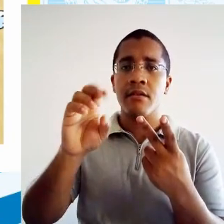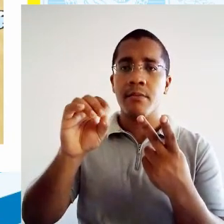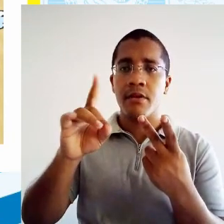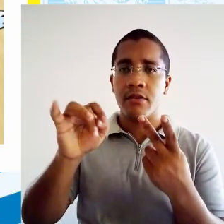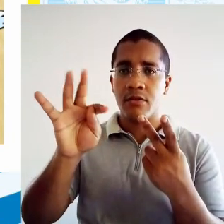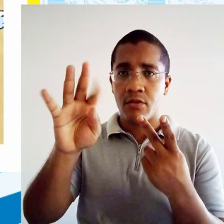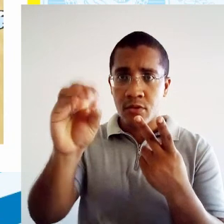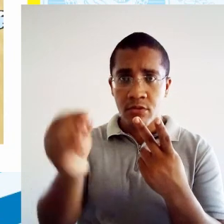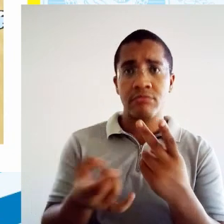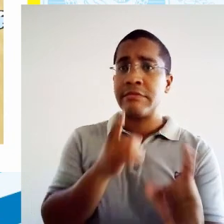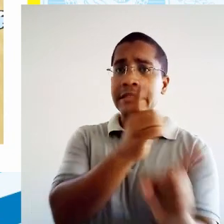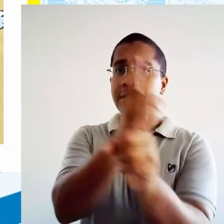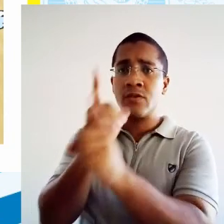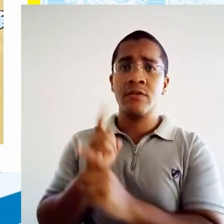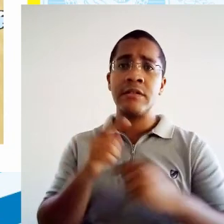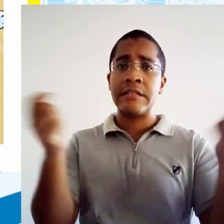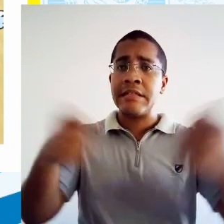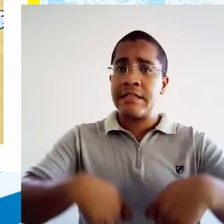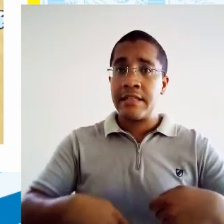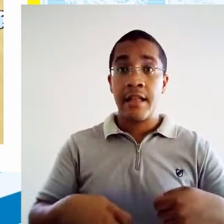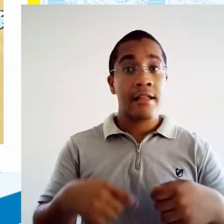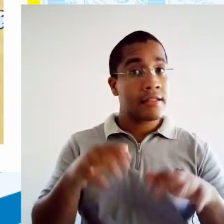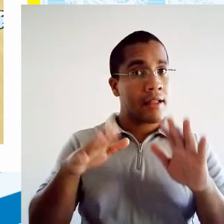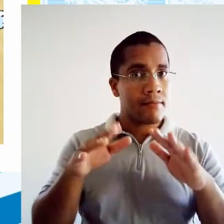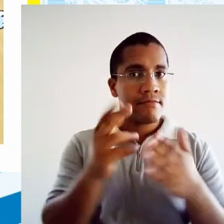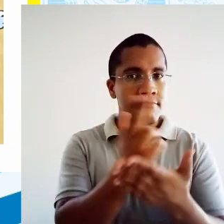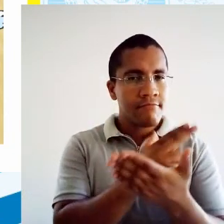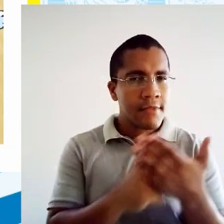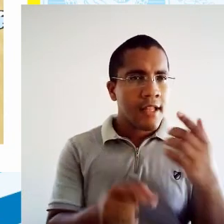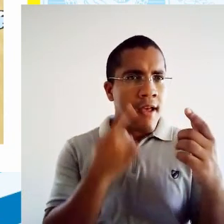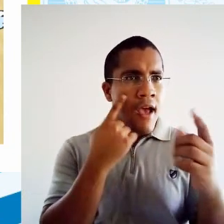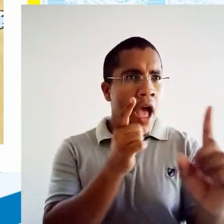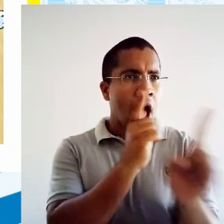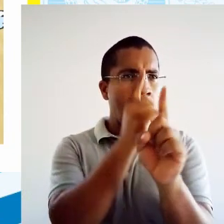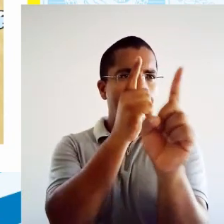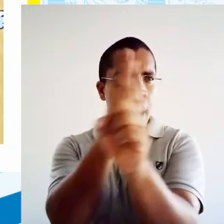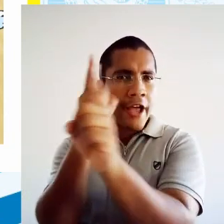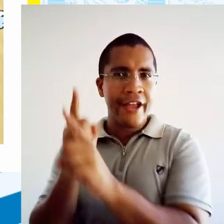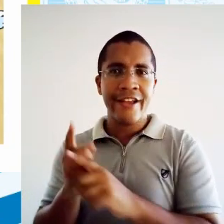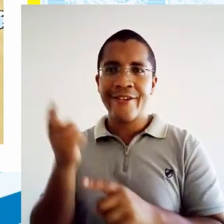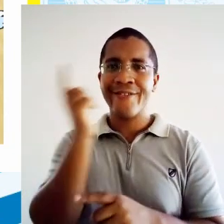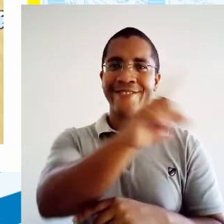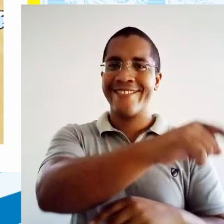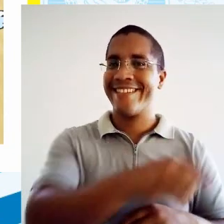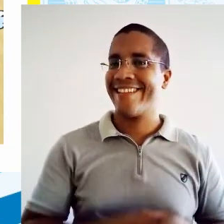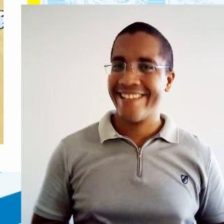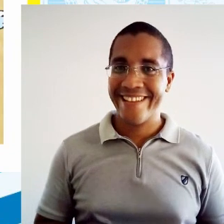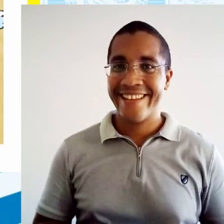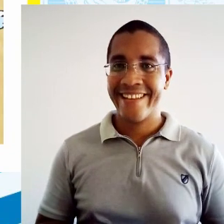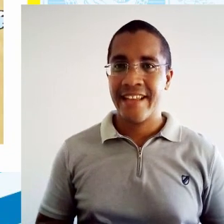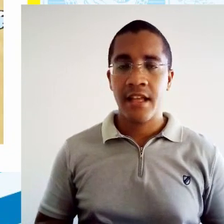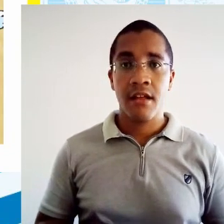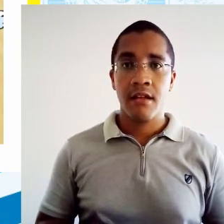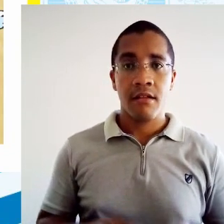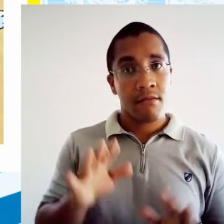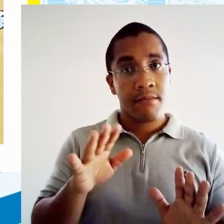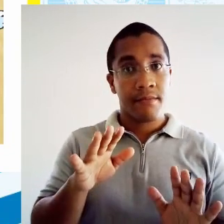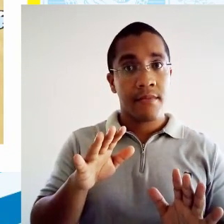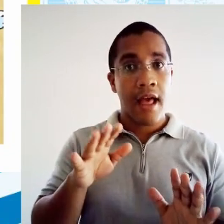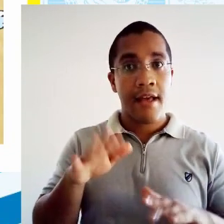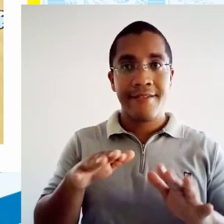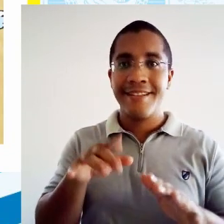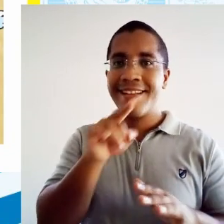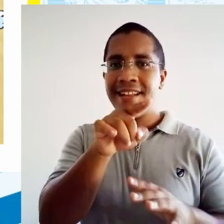permitem representar as substâncias por formas moleculares, normalmente os